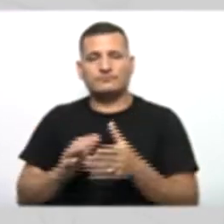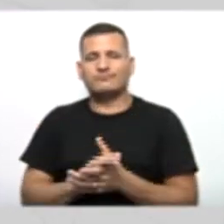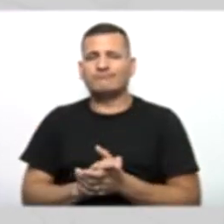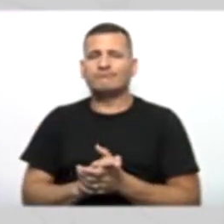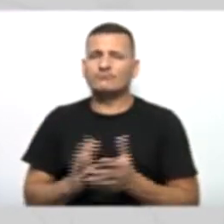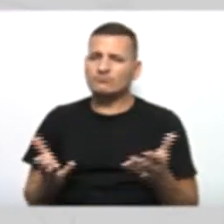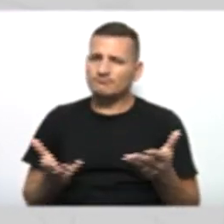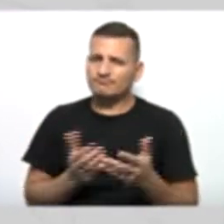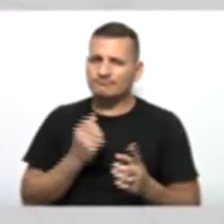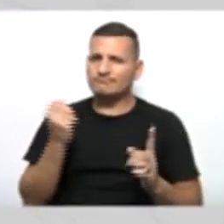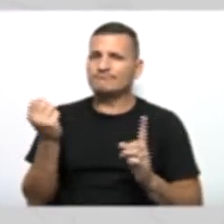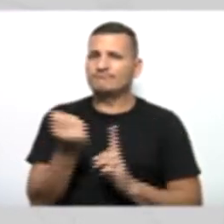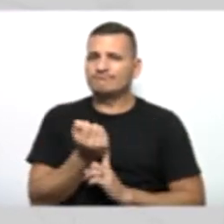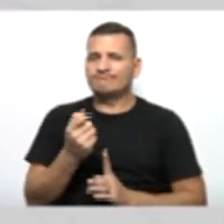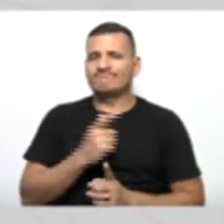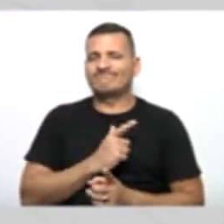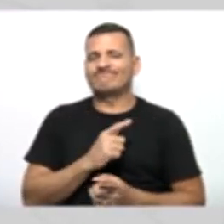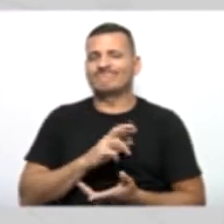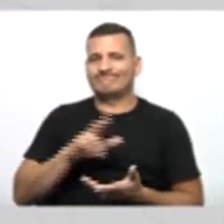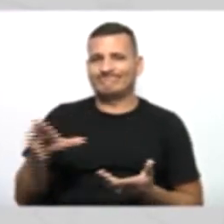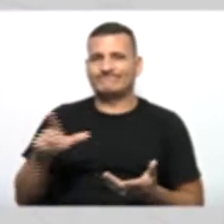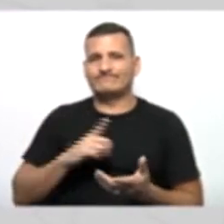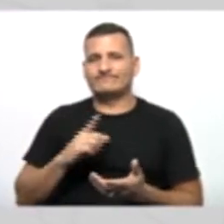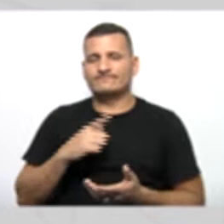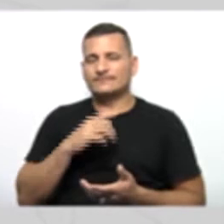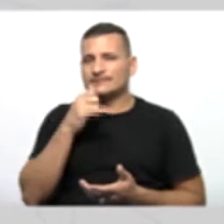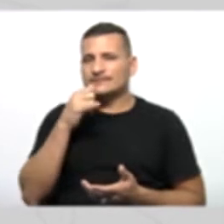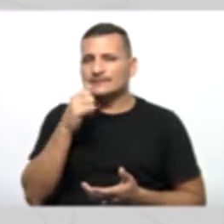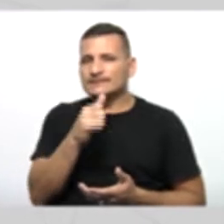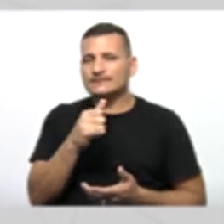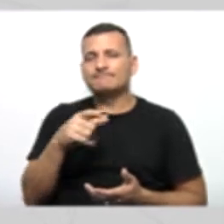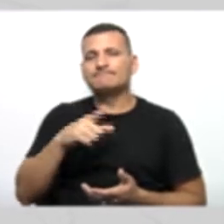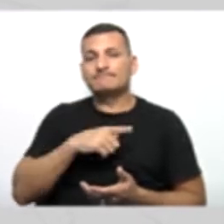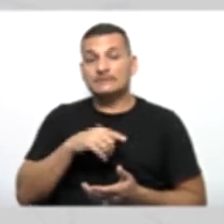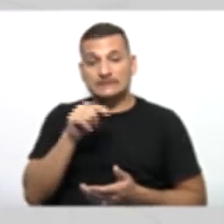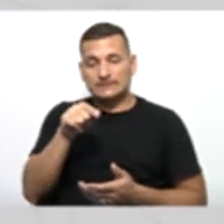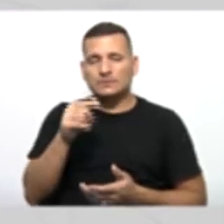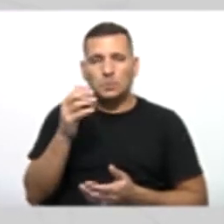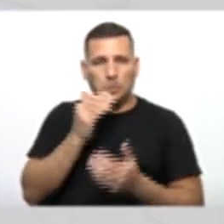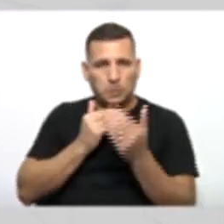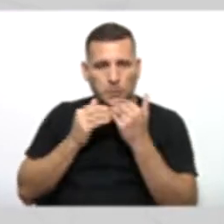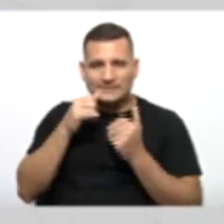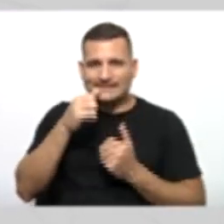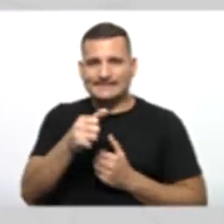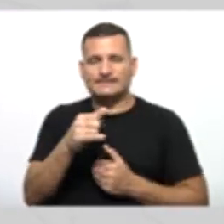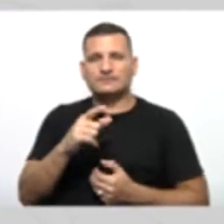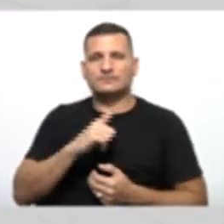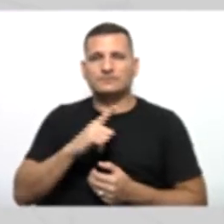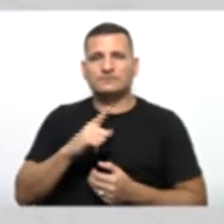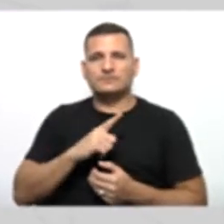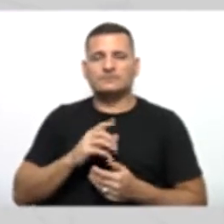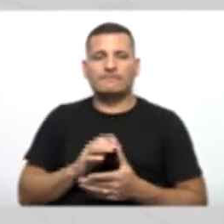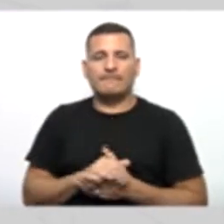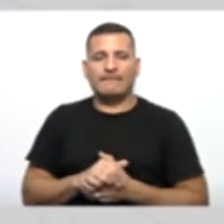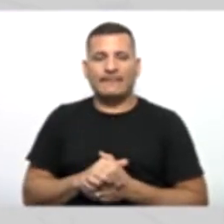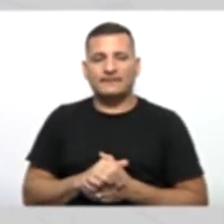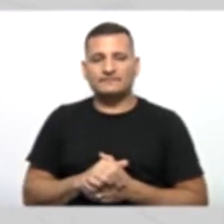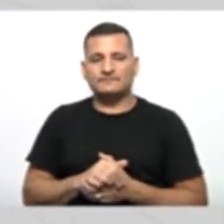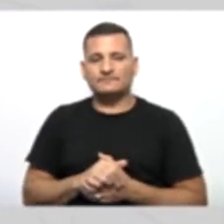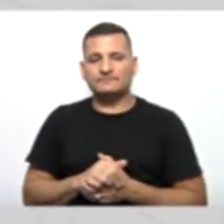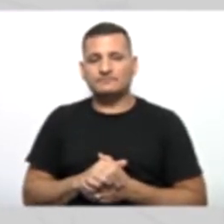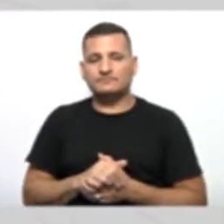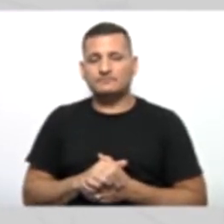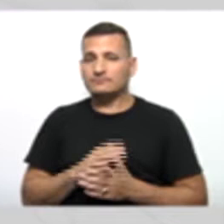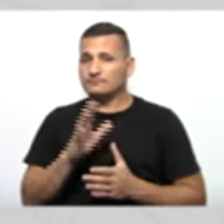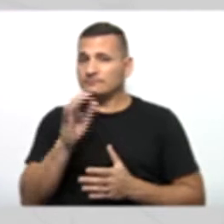muitos equipamentos eletroeletrônicos e esses equipamentos consomem muita energia. Veja só, se você pega